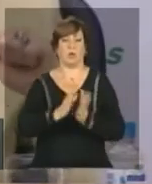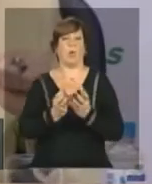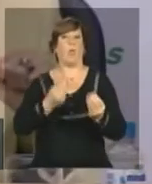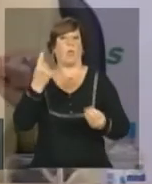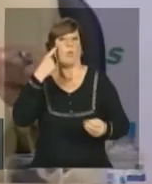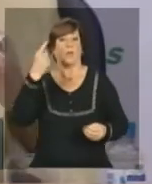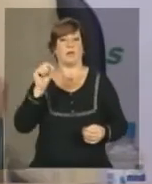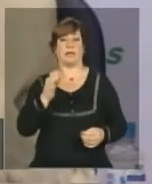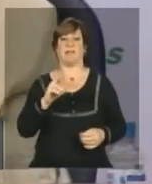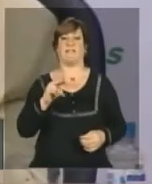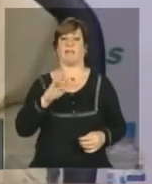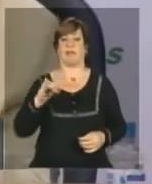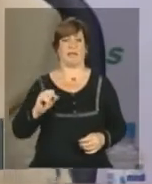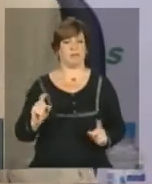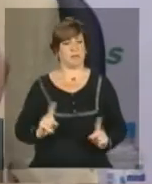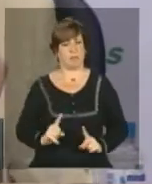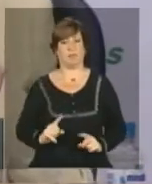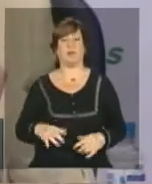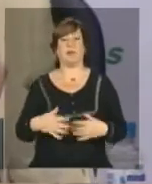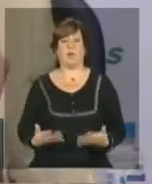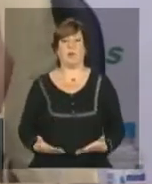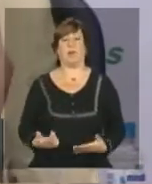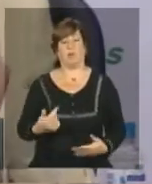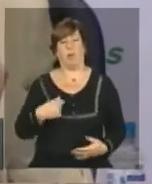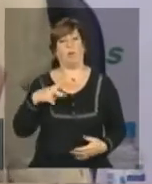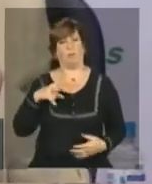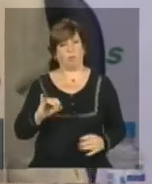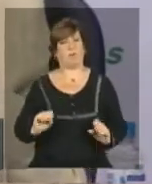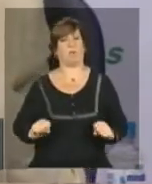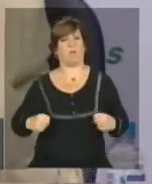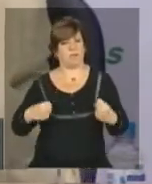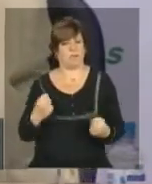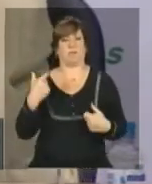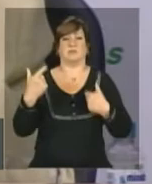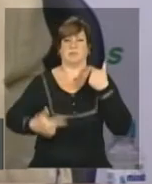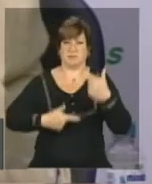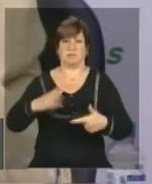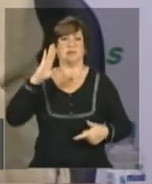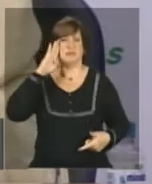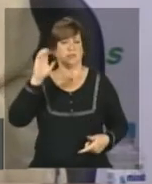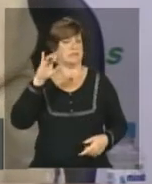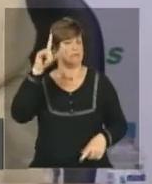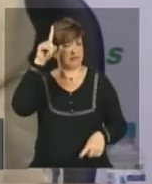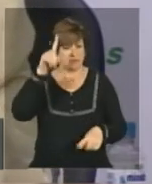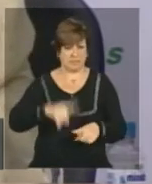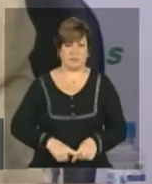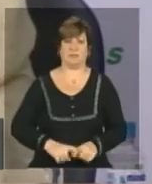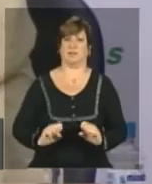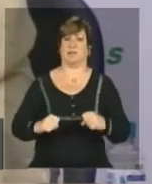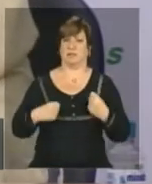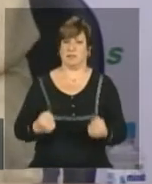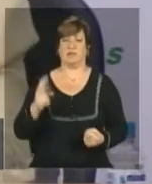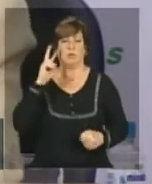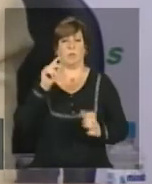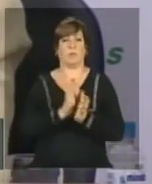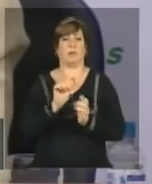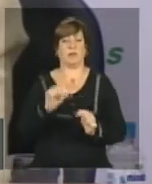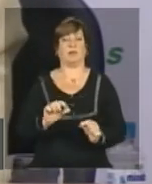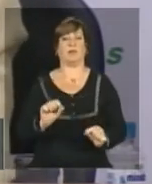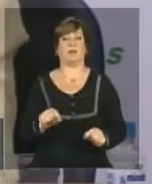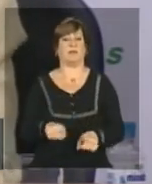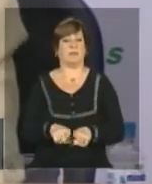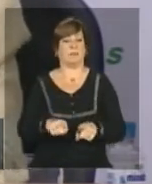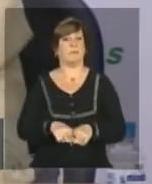soluções não são triviais. Então, eu vou estar me dedicando, sim, com prioridade absoluta em relação ao EIP. O